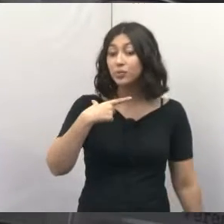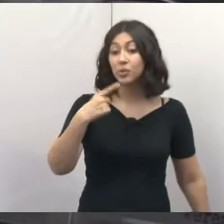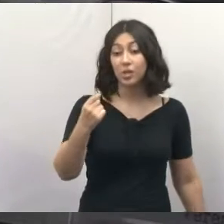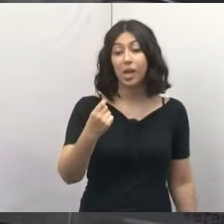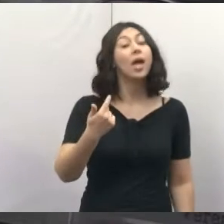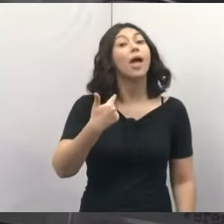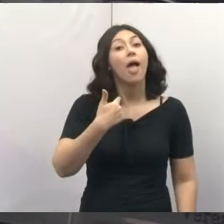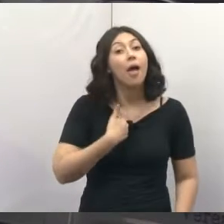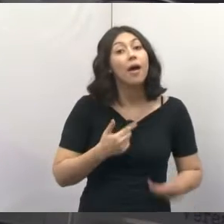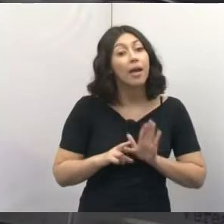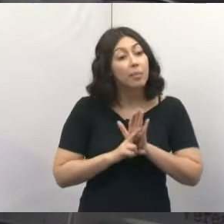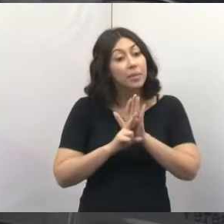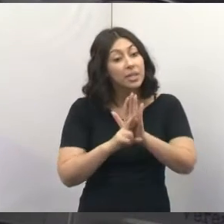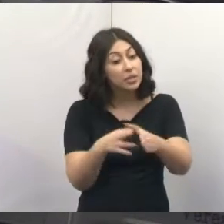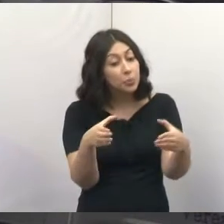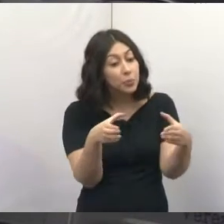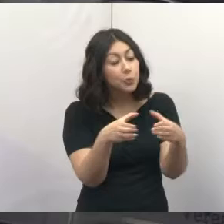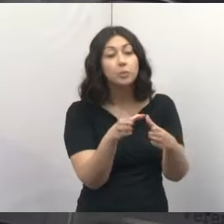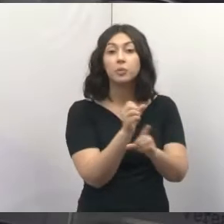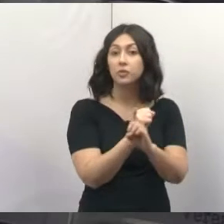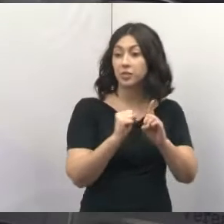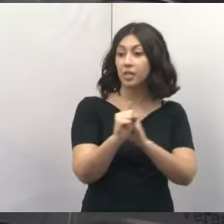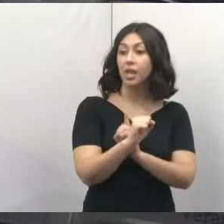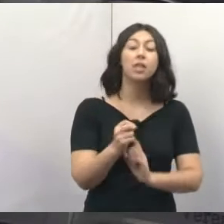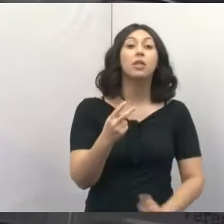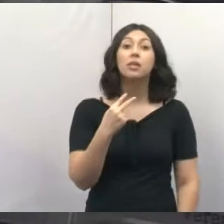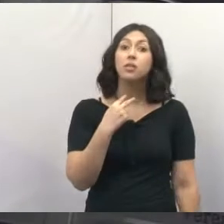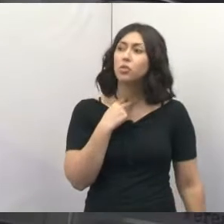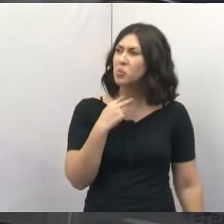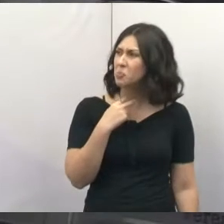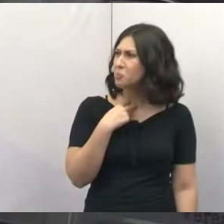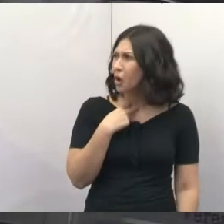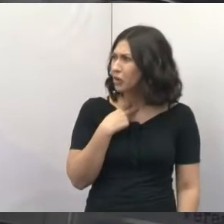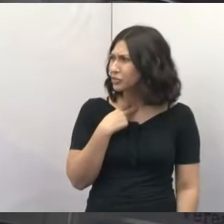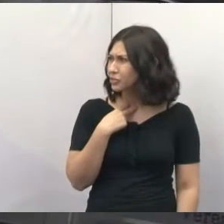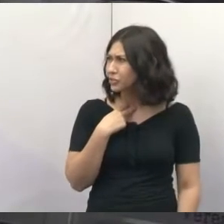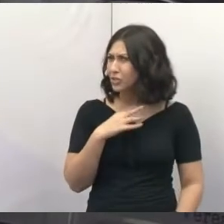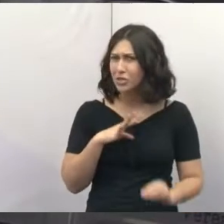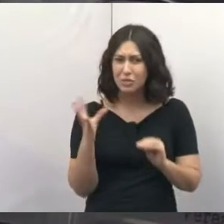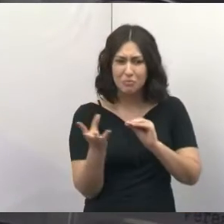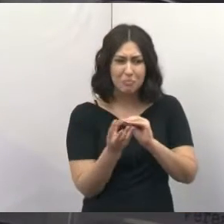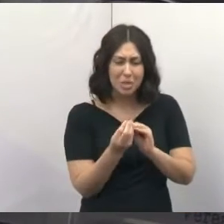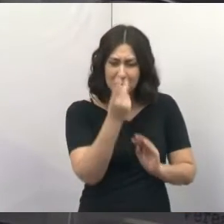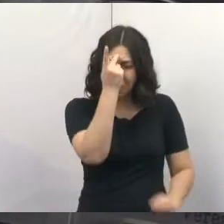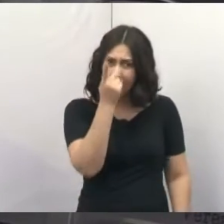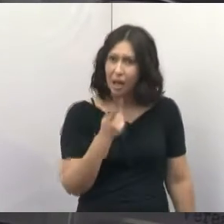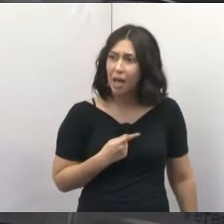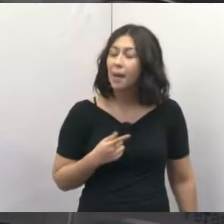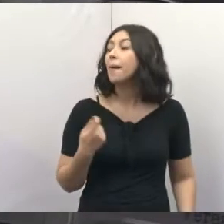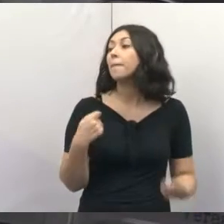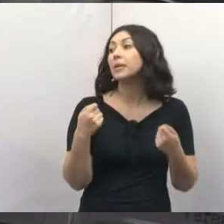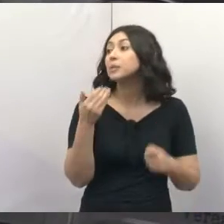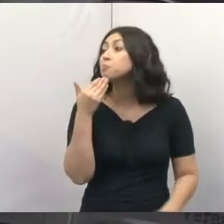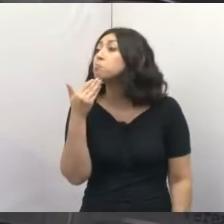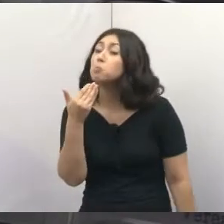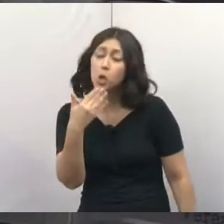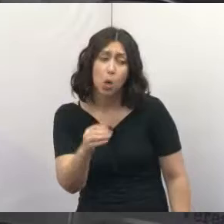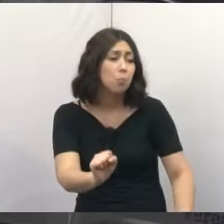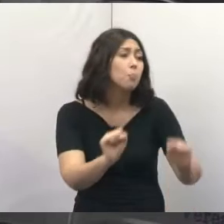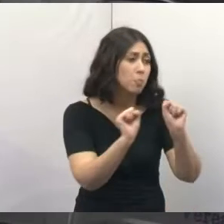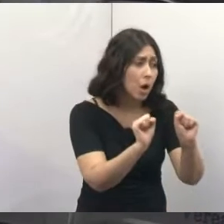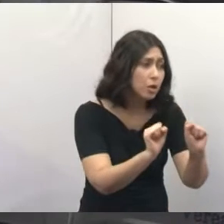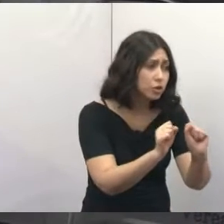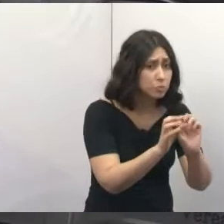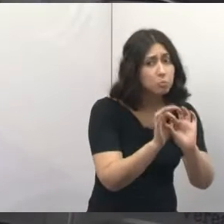uma parcela da sociedade, não pode fazer uma emenda corretiva de forma individual, tem que pedir a bênção para mais